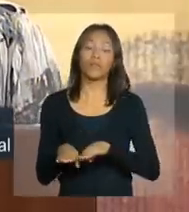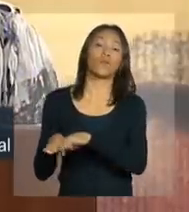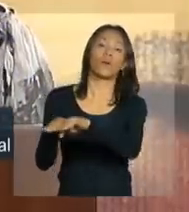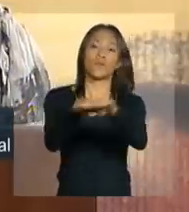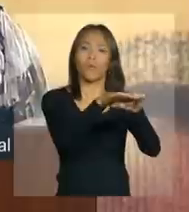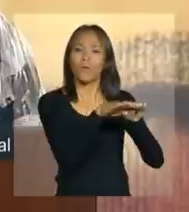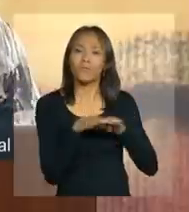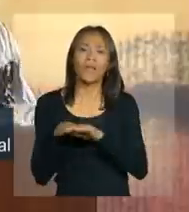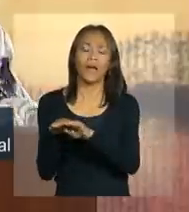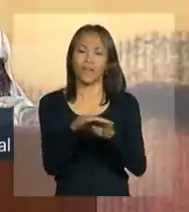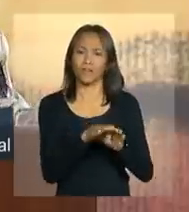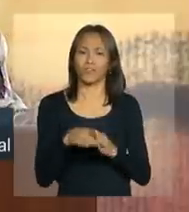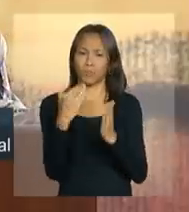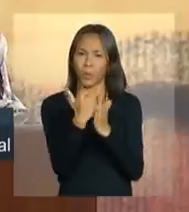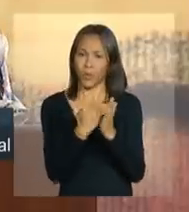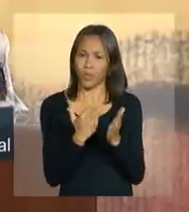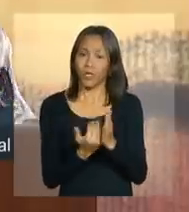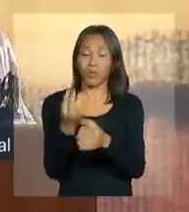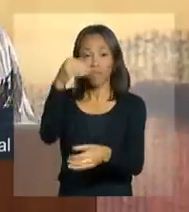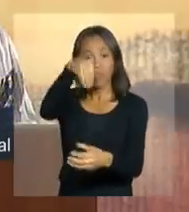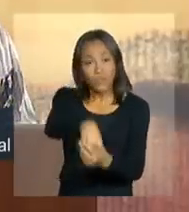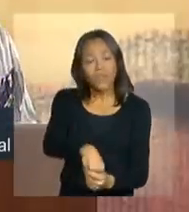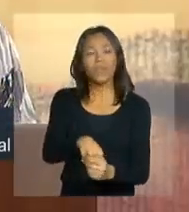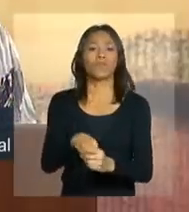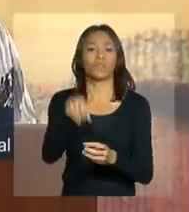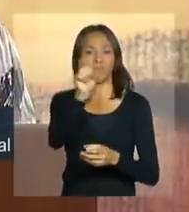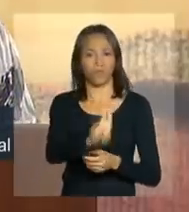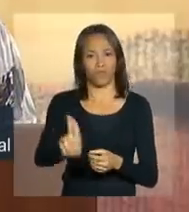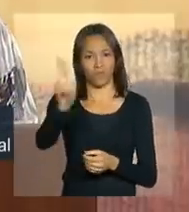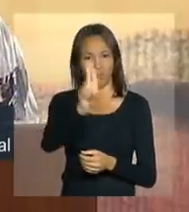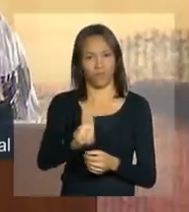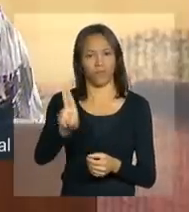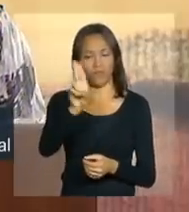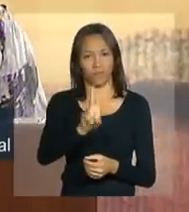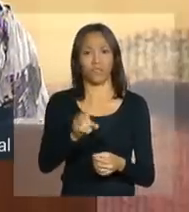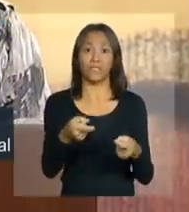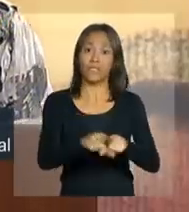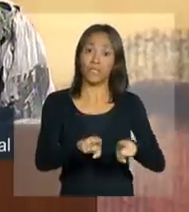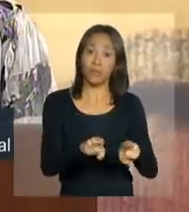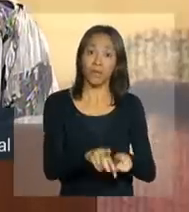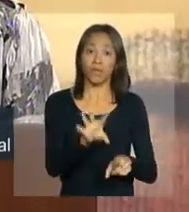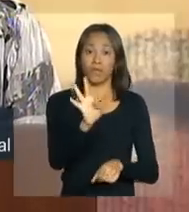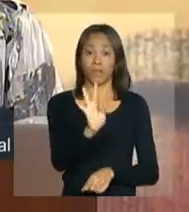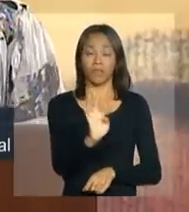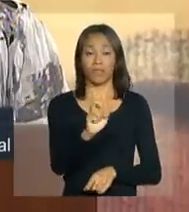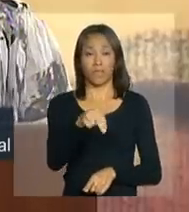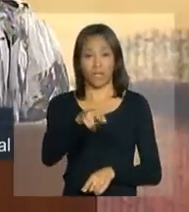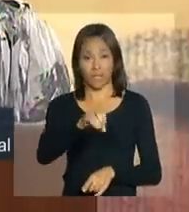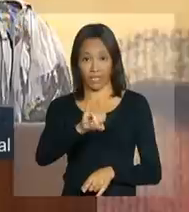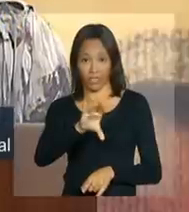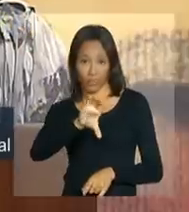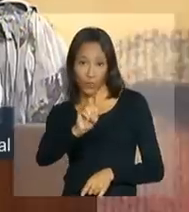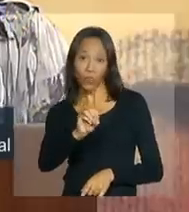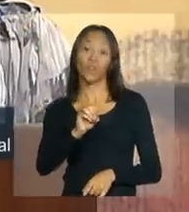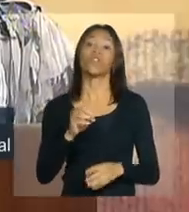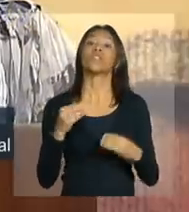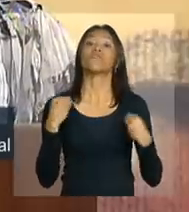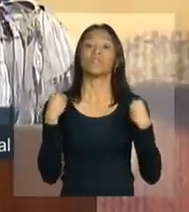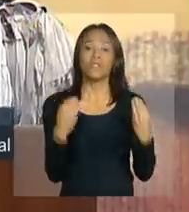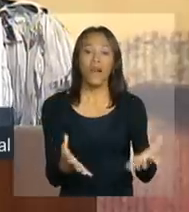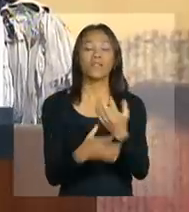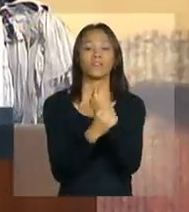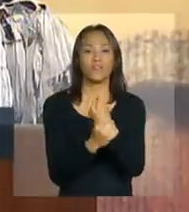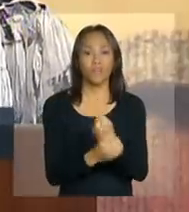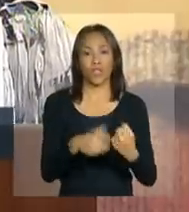afirmativas nas instituições federais de ensino superior e técnico foi assegurada pela